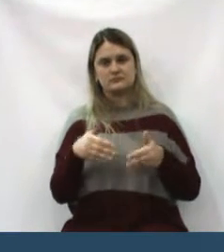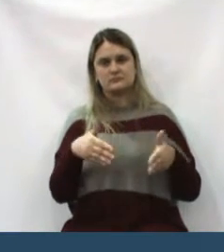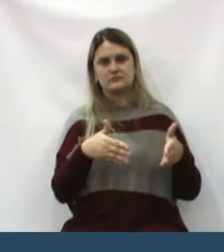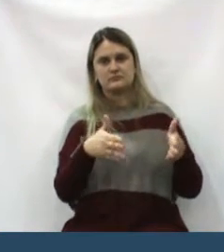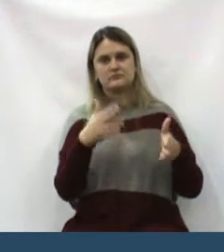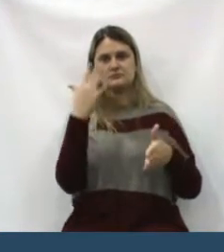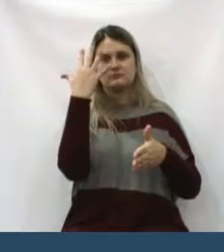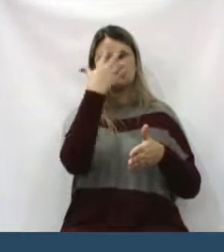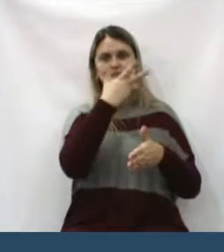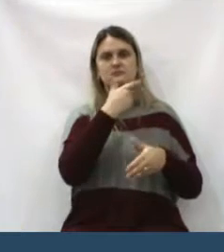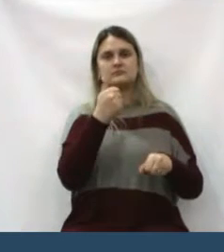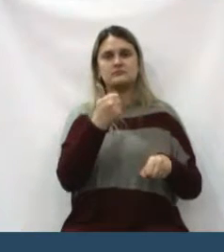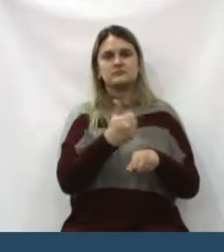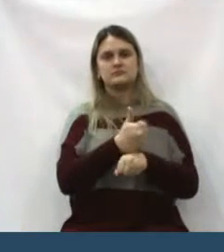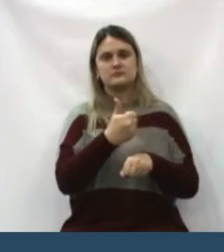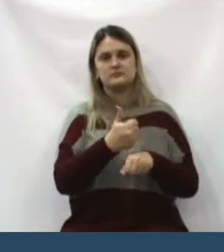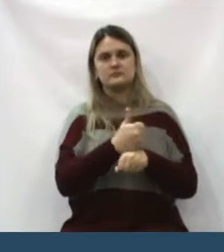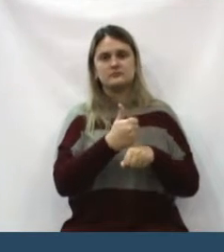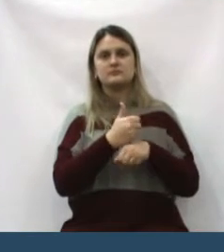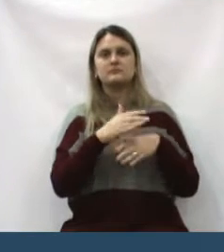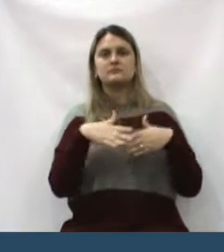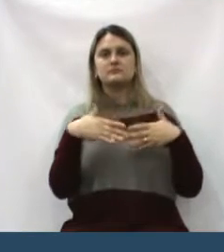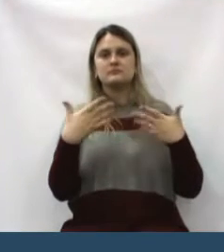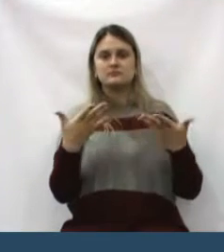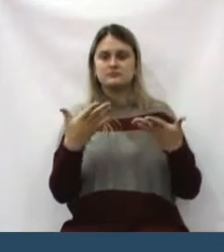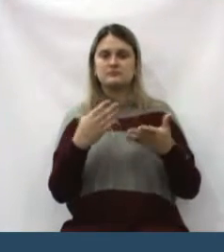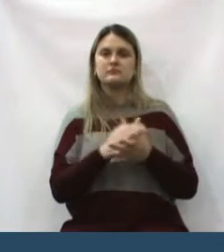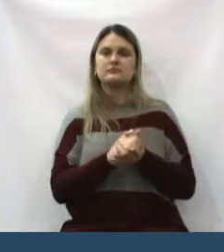nessa belíssima profissão, o qual